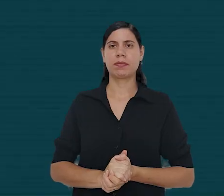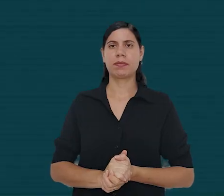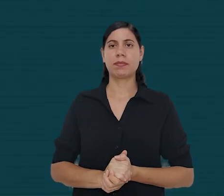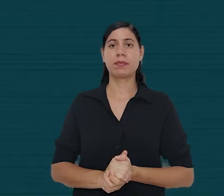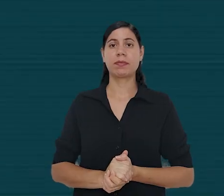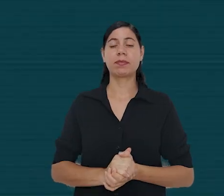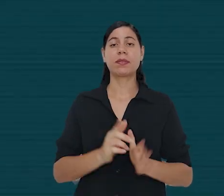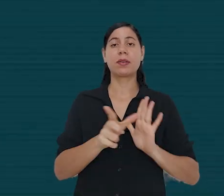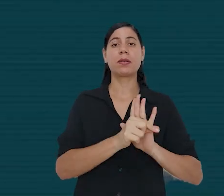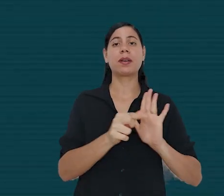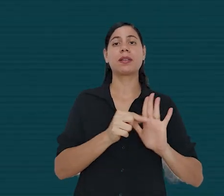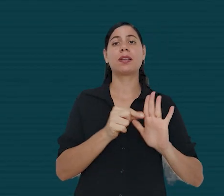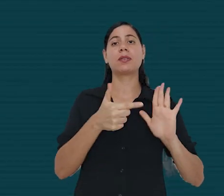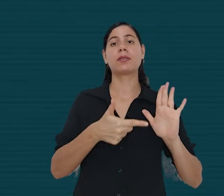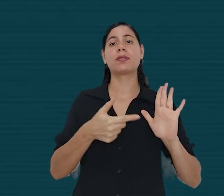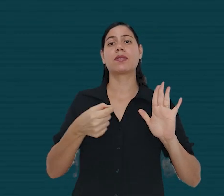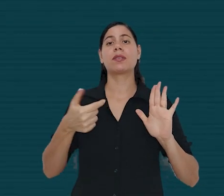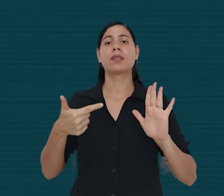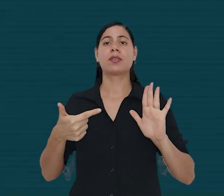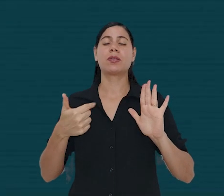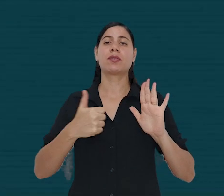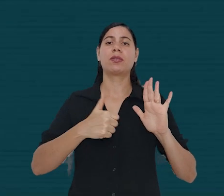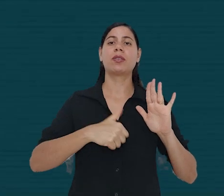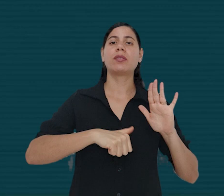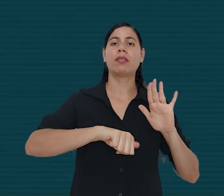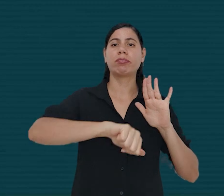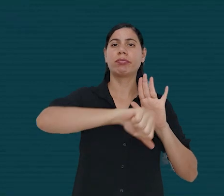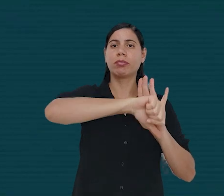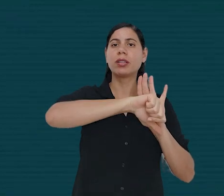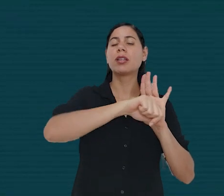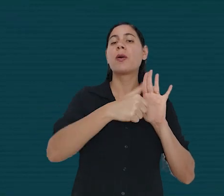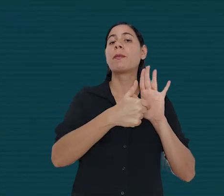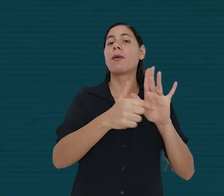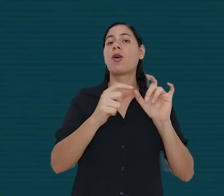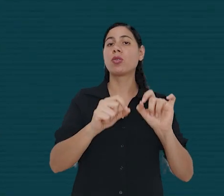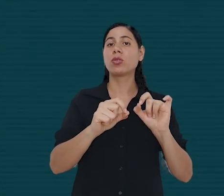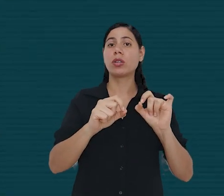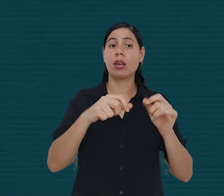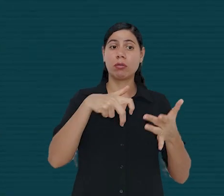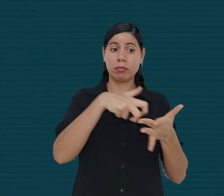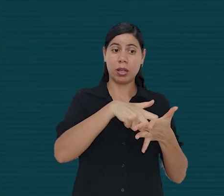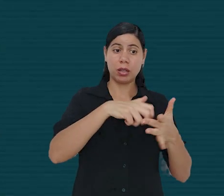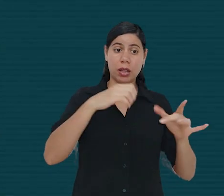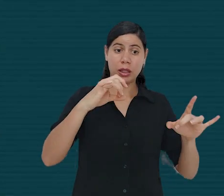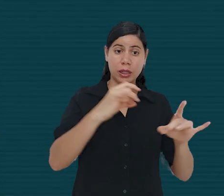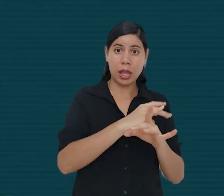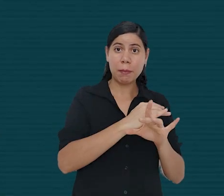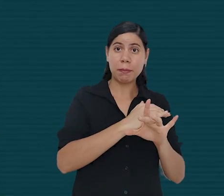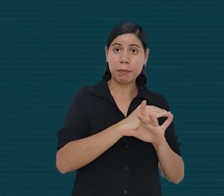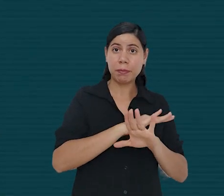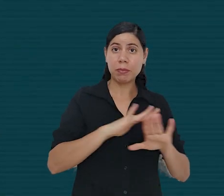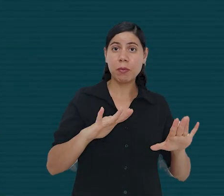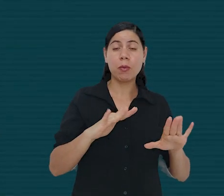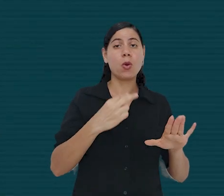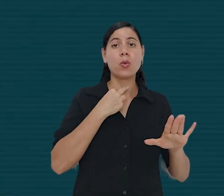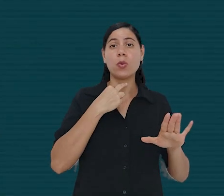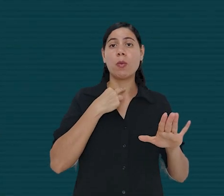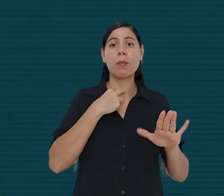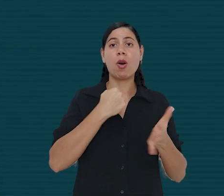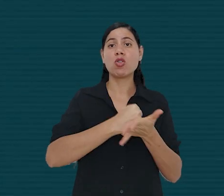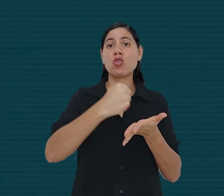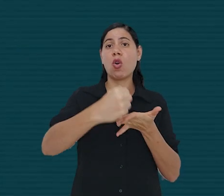O artigo 202 da Lei de Execução Penal determina que, cumprida ou extinta a pena, não deverão constar da folha corrida,